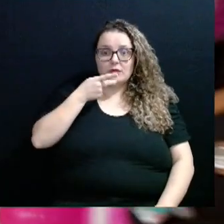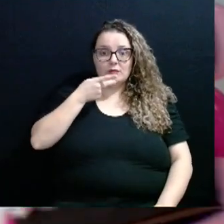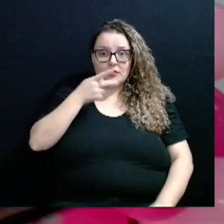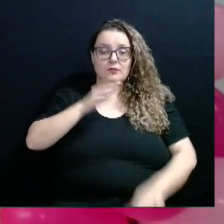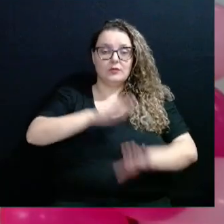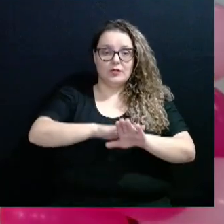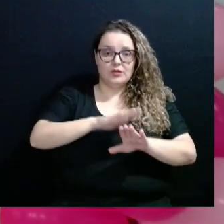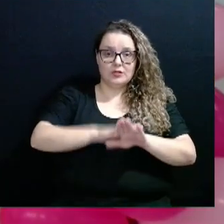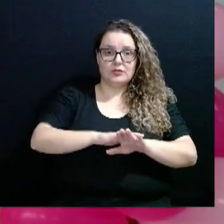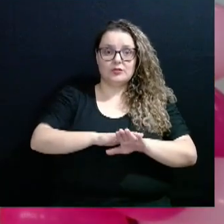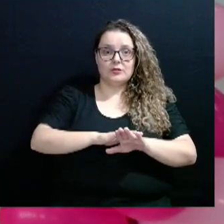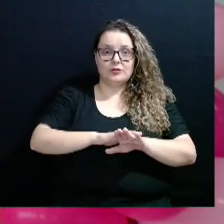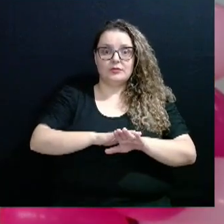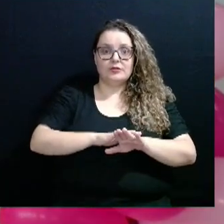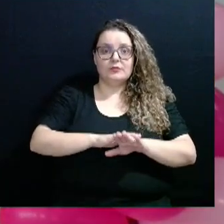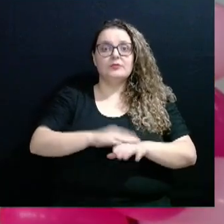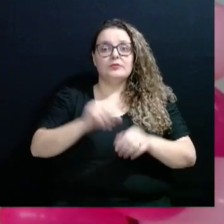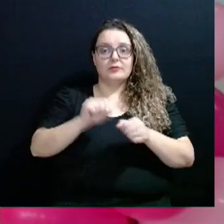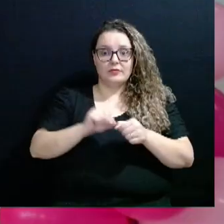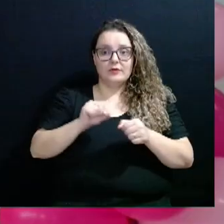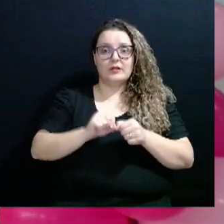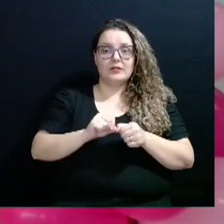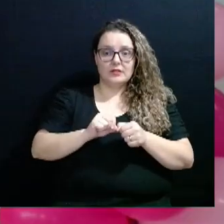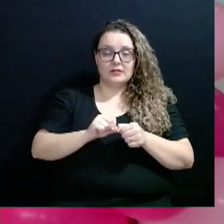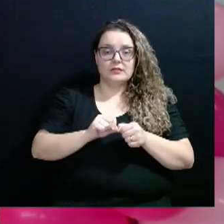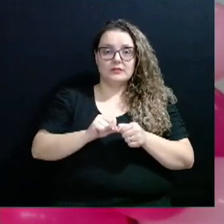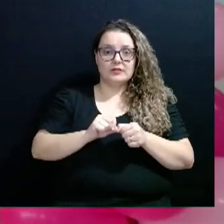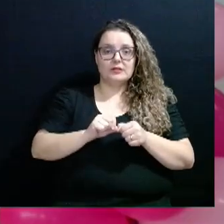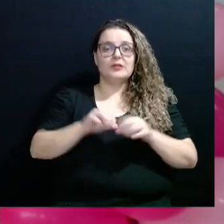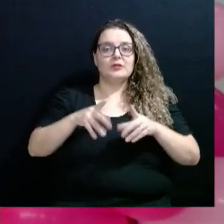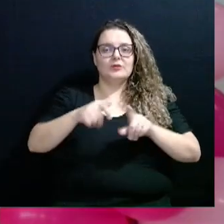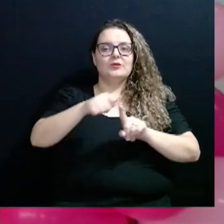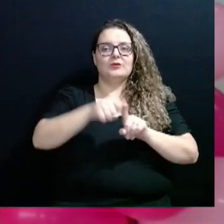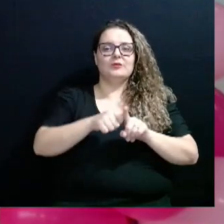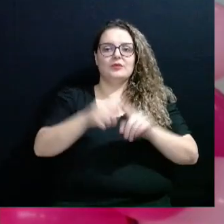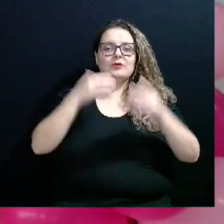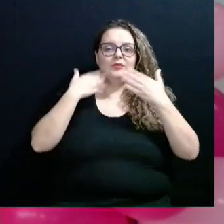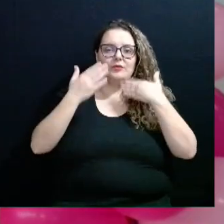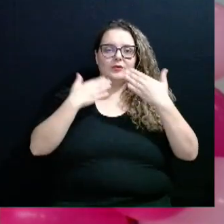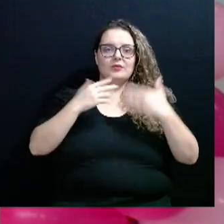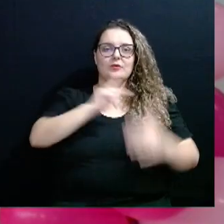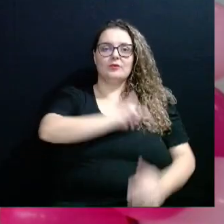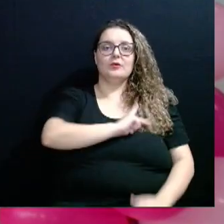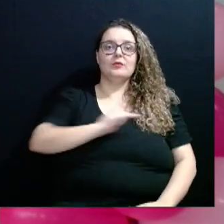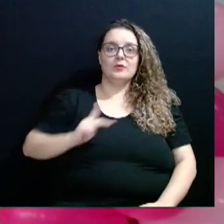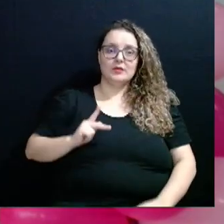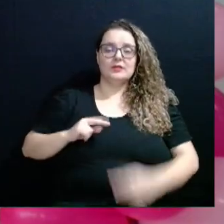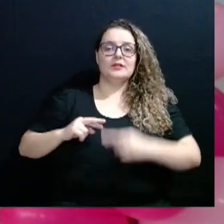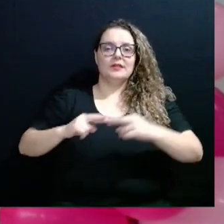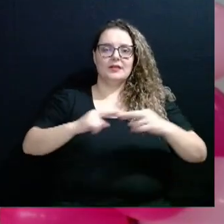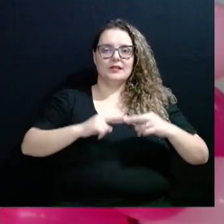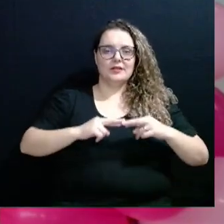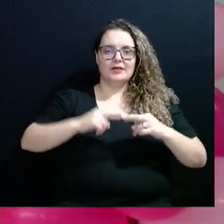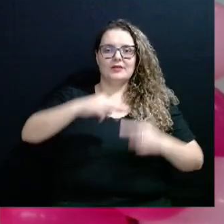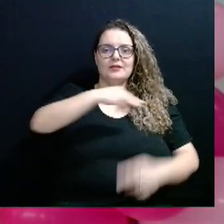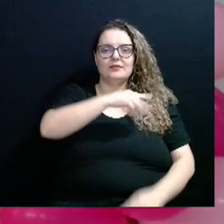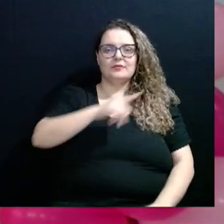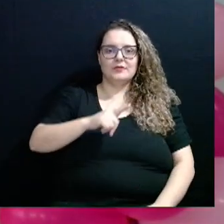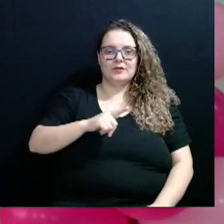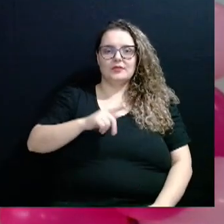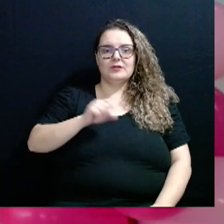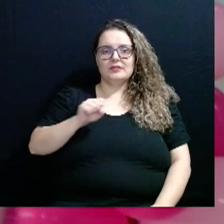ser realizadas durante todo o mês, eu conversei com o presidente da Rede Mário Gatti, Sérgio Bisogni, e também com a Lucimeire